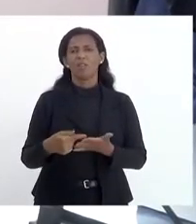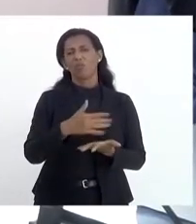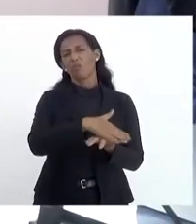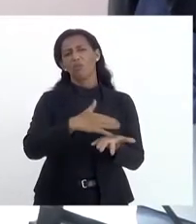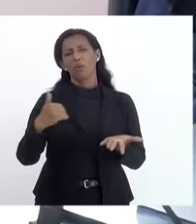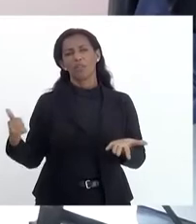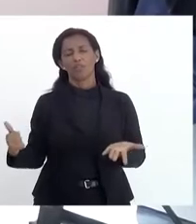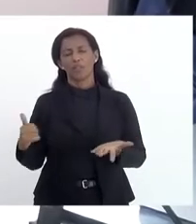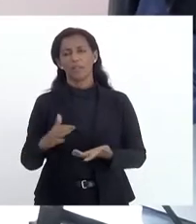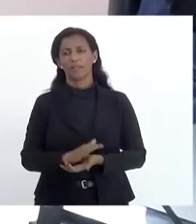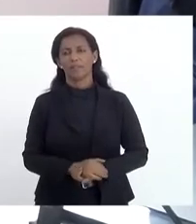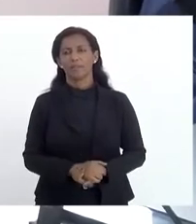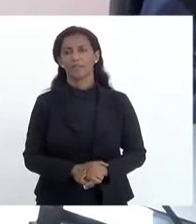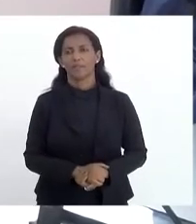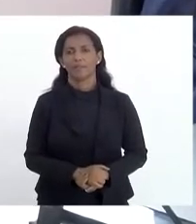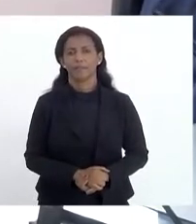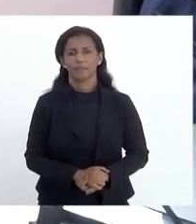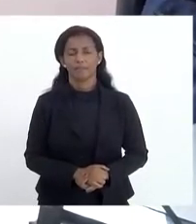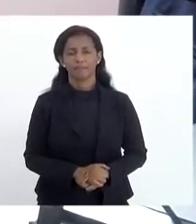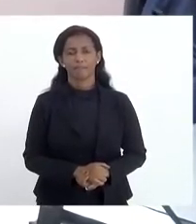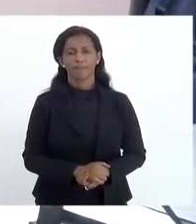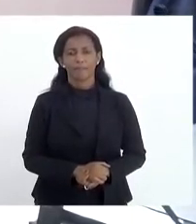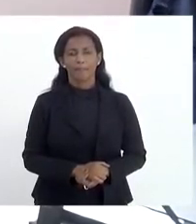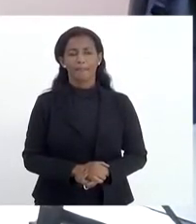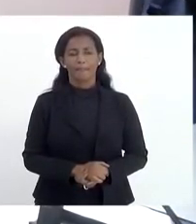então. Não dá para.